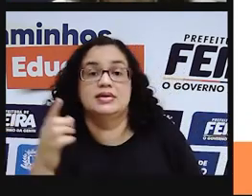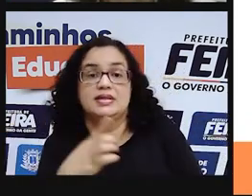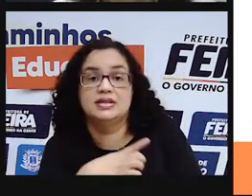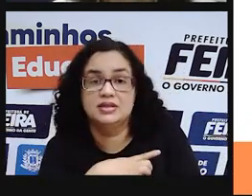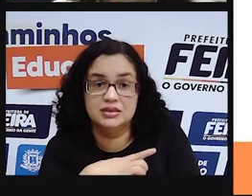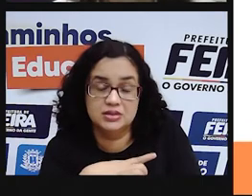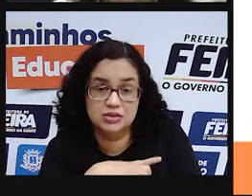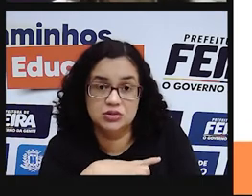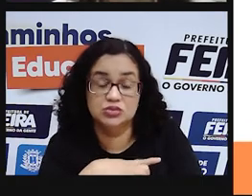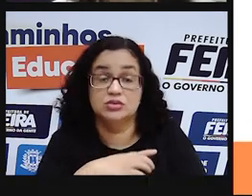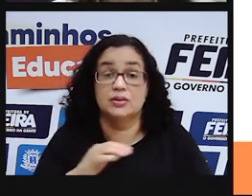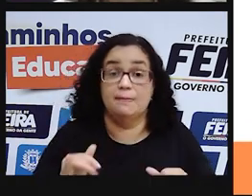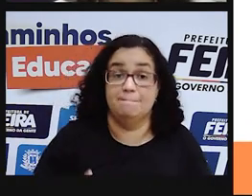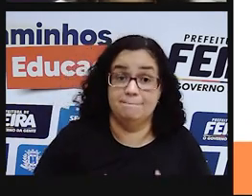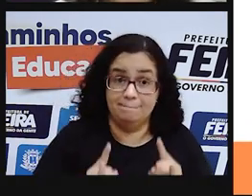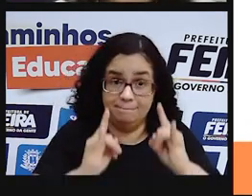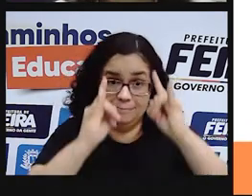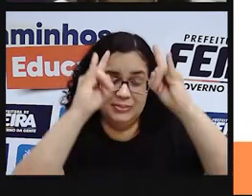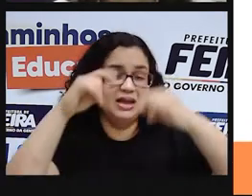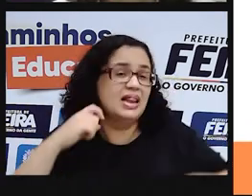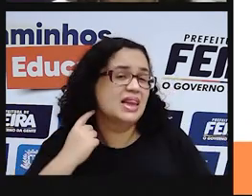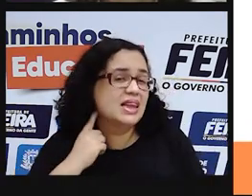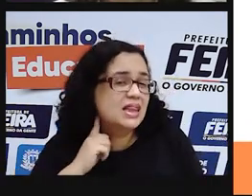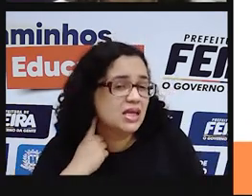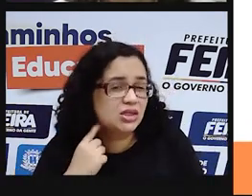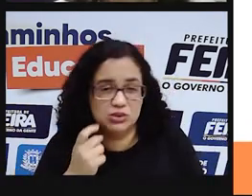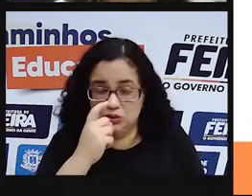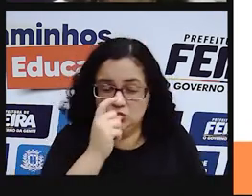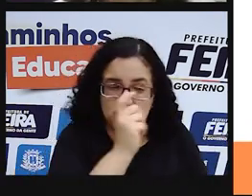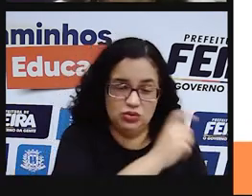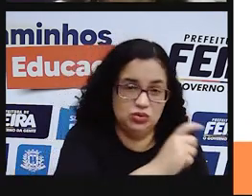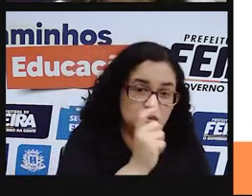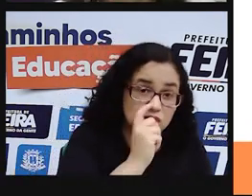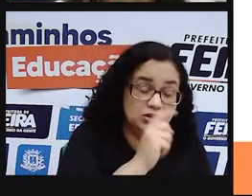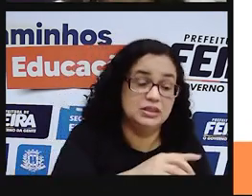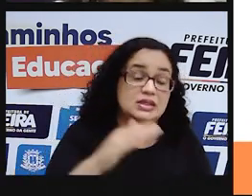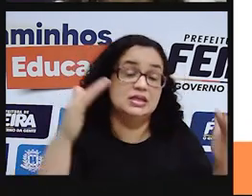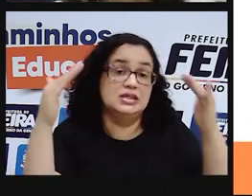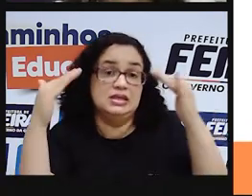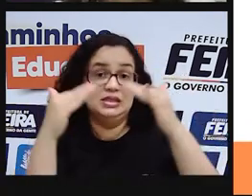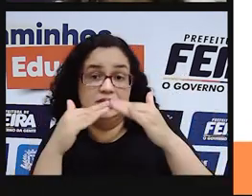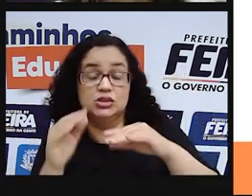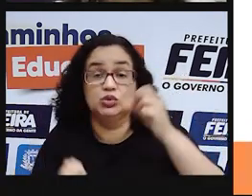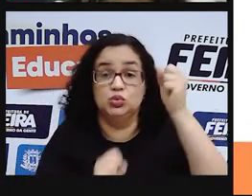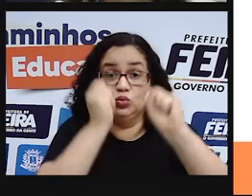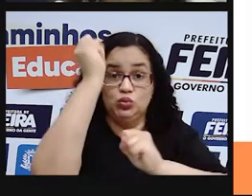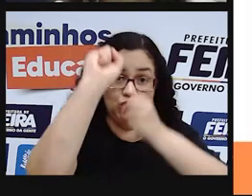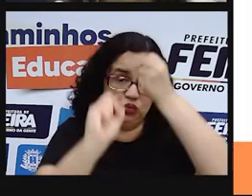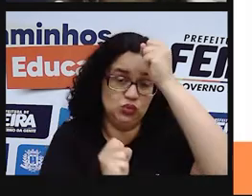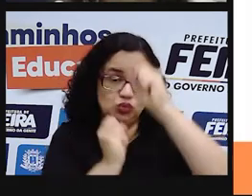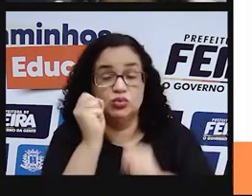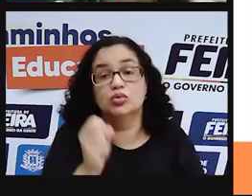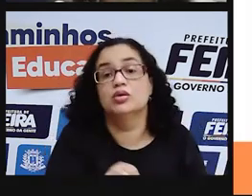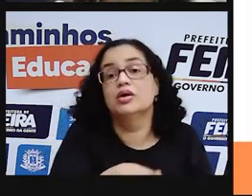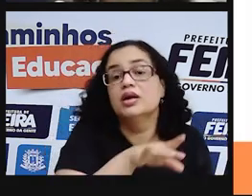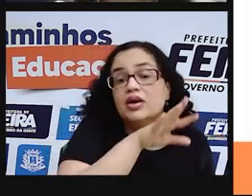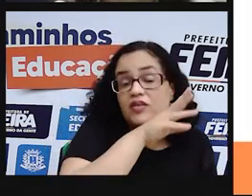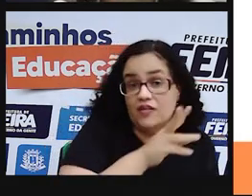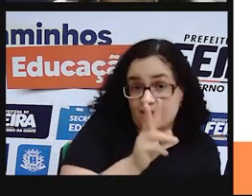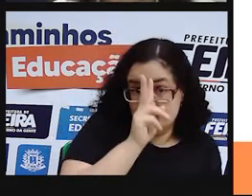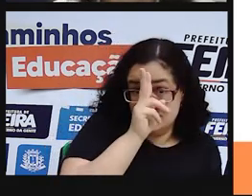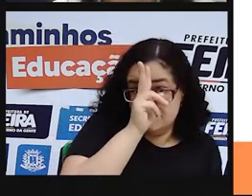de edificações lixo e dejetos domésticos e industriais ameaçam